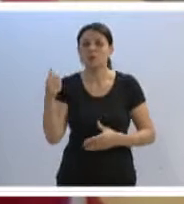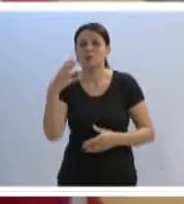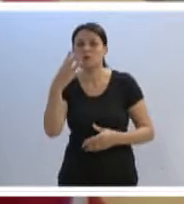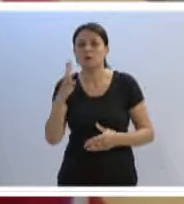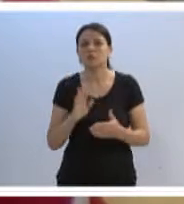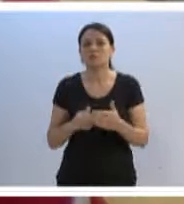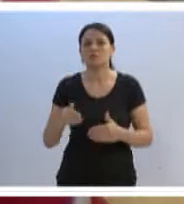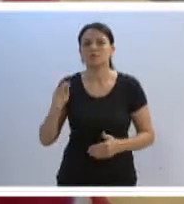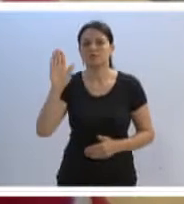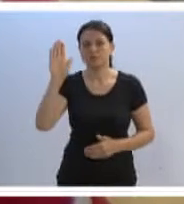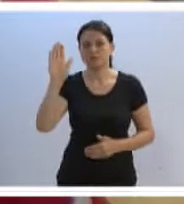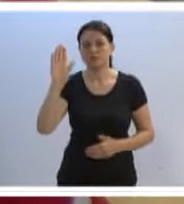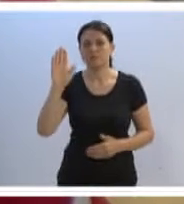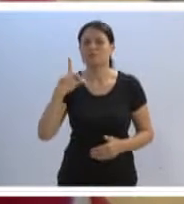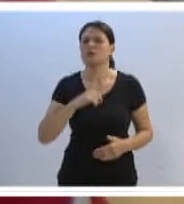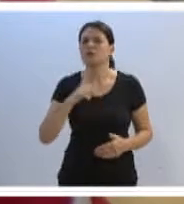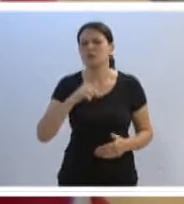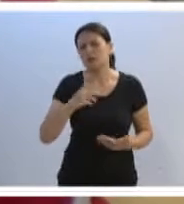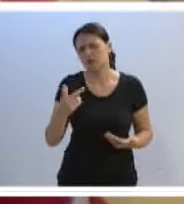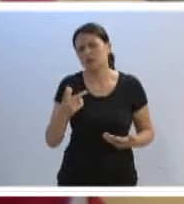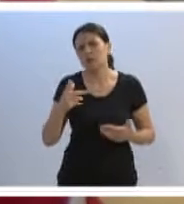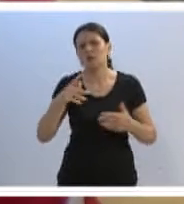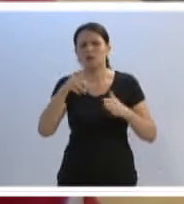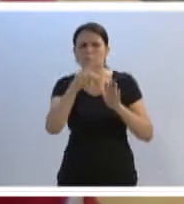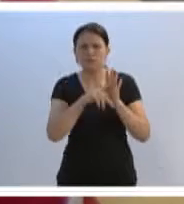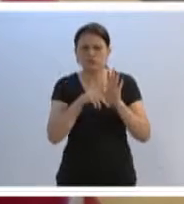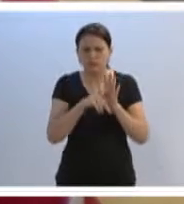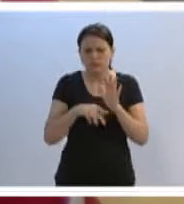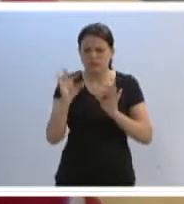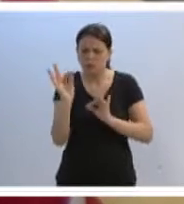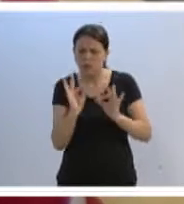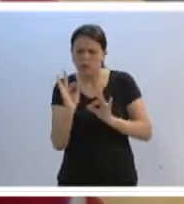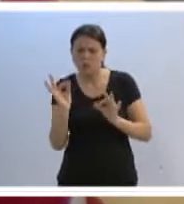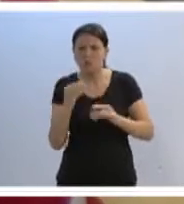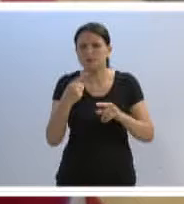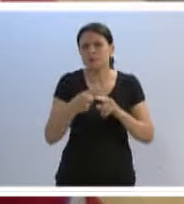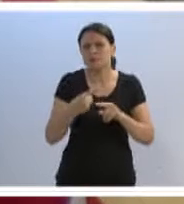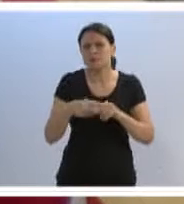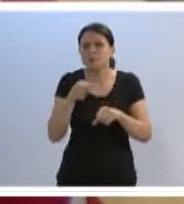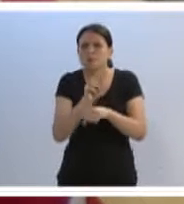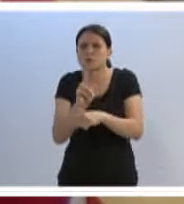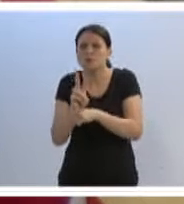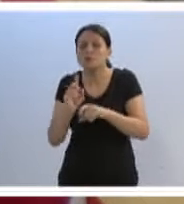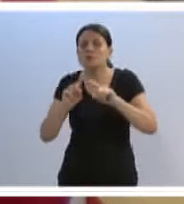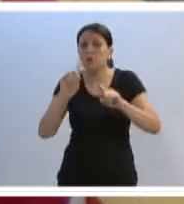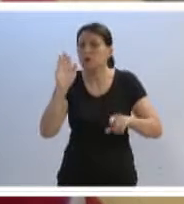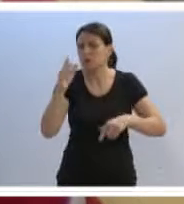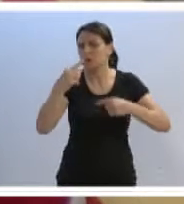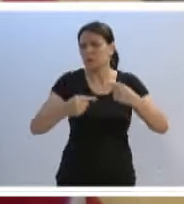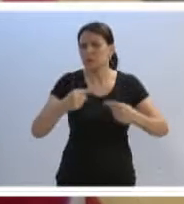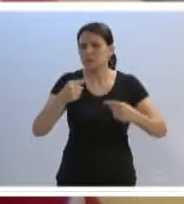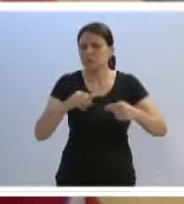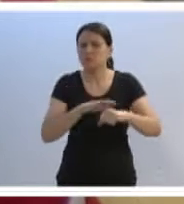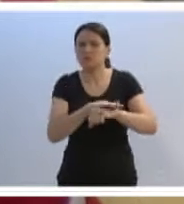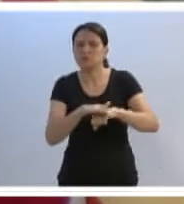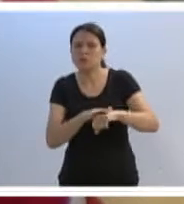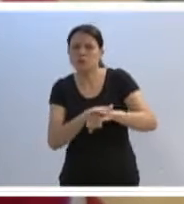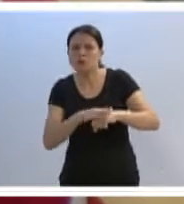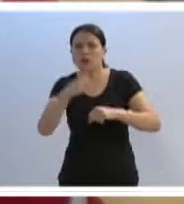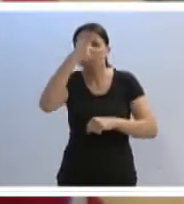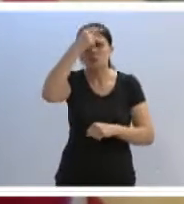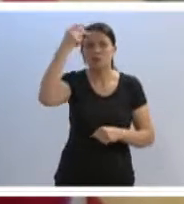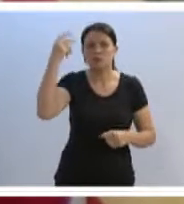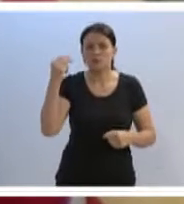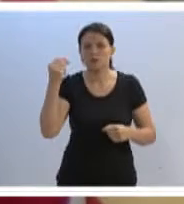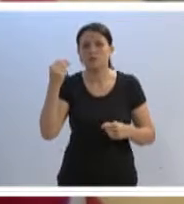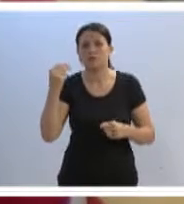casa. Há uma questão técnica ali para ser feito um ajuste, por um excesso de zelo, mas a gente tem dialogado bastante com o Executivo nesse sentido,